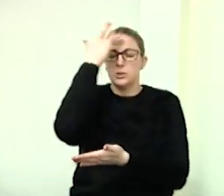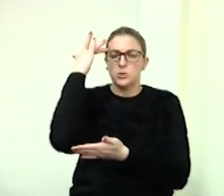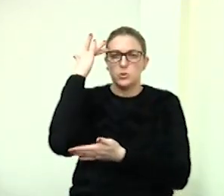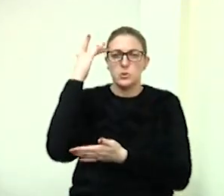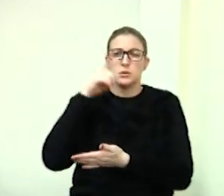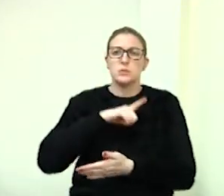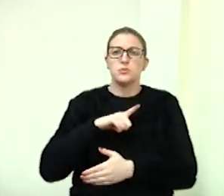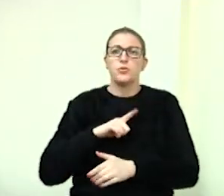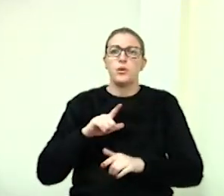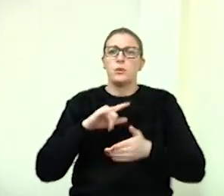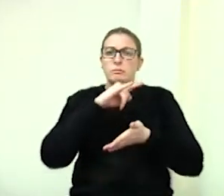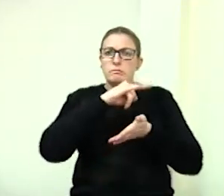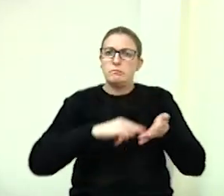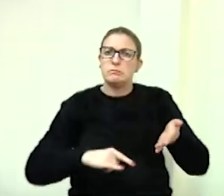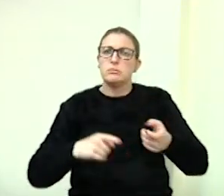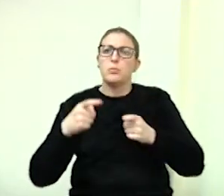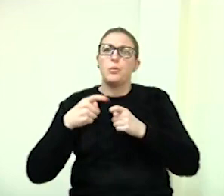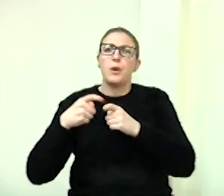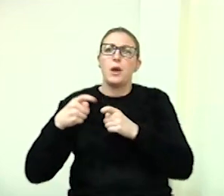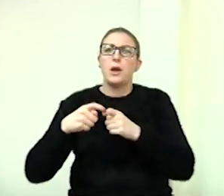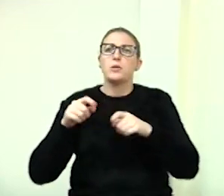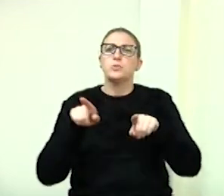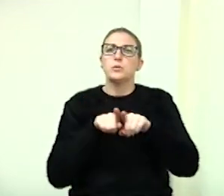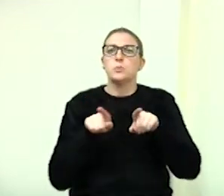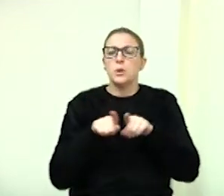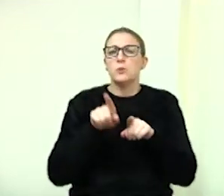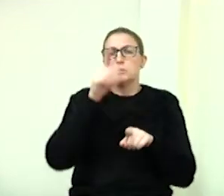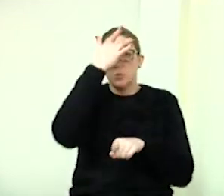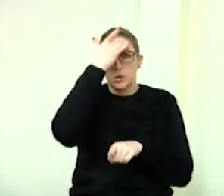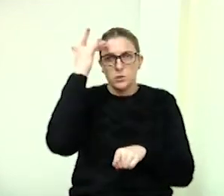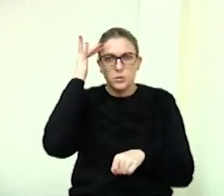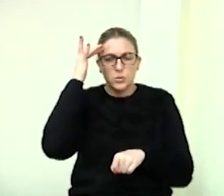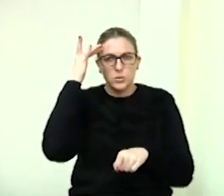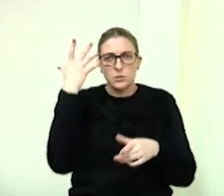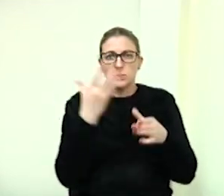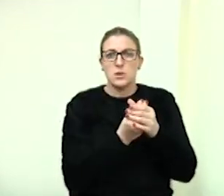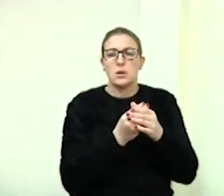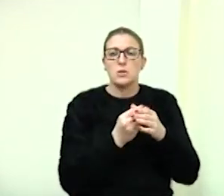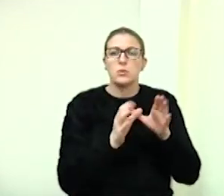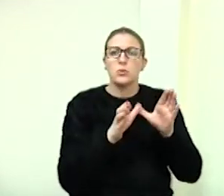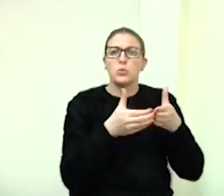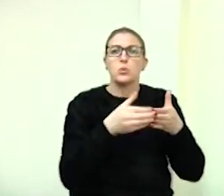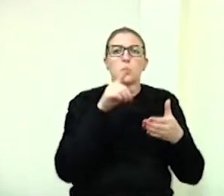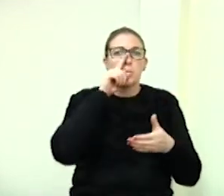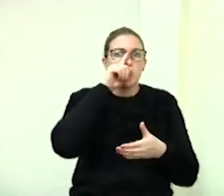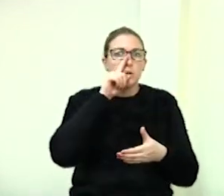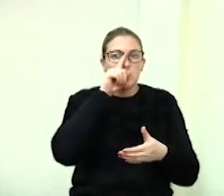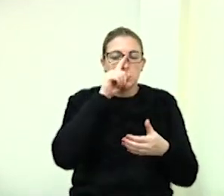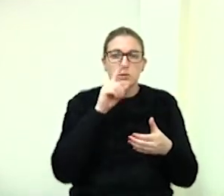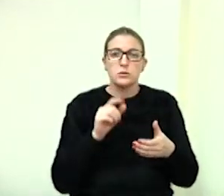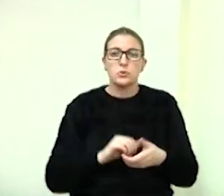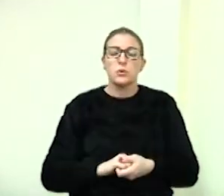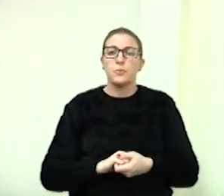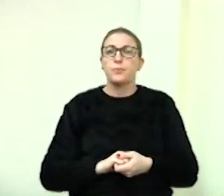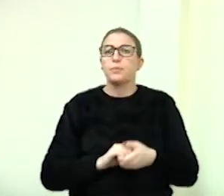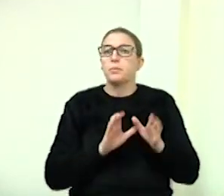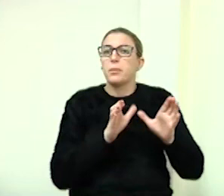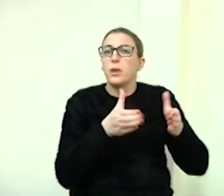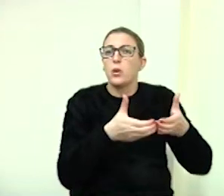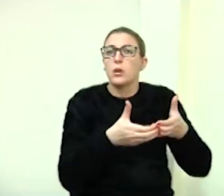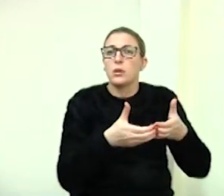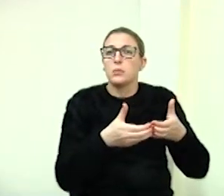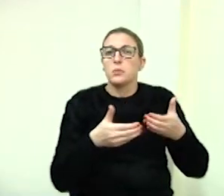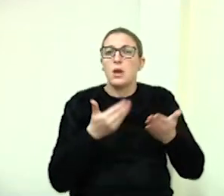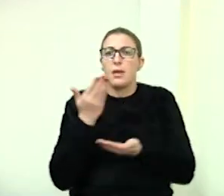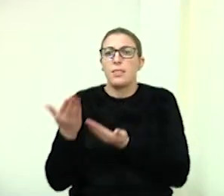afastamentos, o que fez com que uma equipe que atendia em média 200 famílias, digamos assim, com equipe reduzida tenha que atender mais de mil.